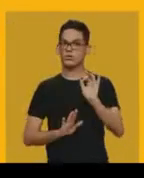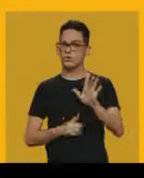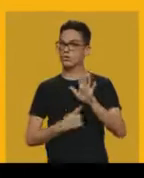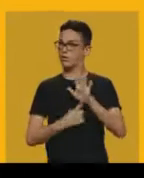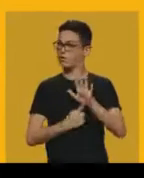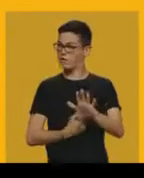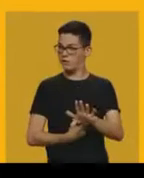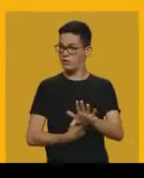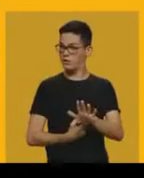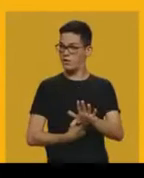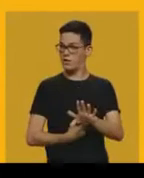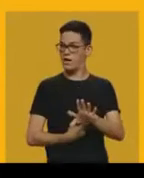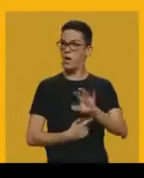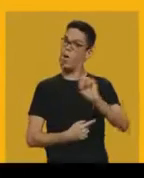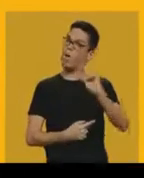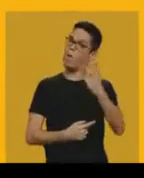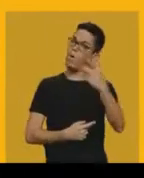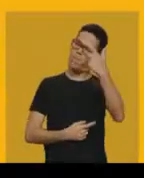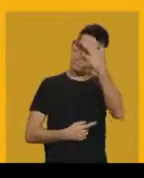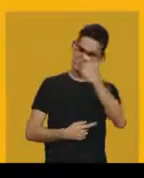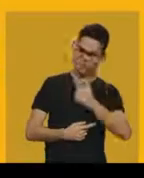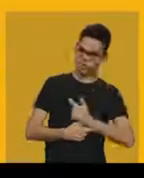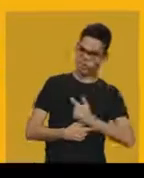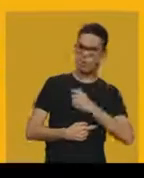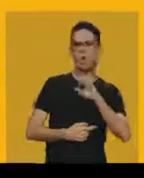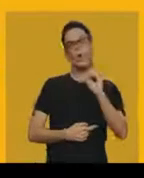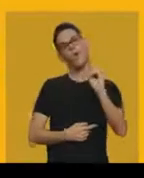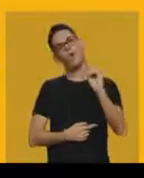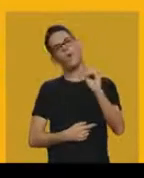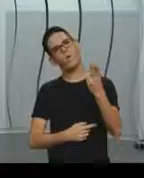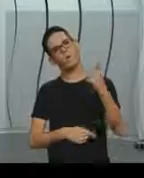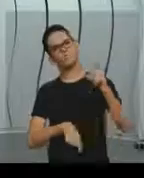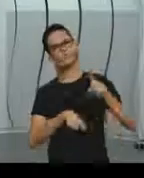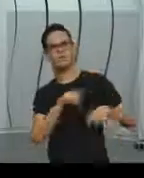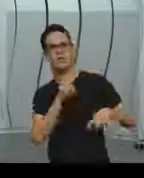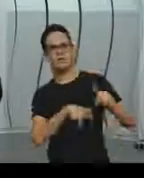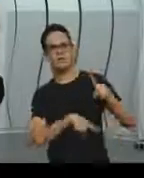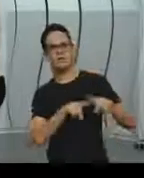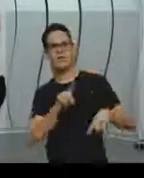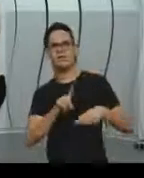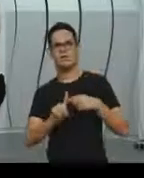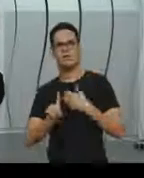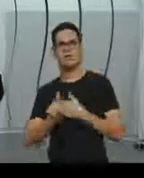quer, ou da pessoa ou do objeto.